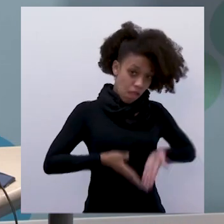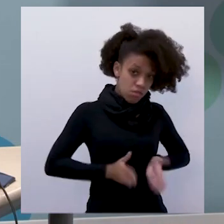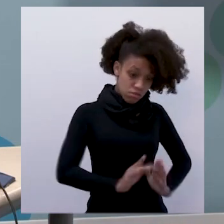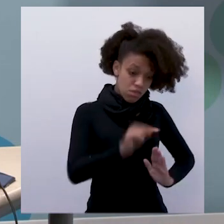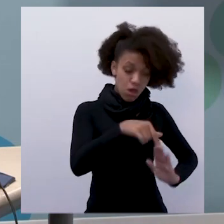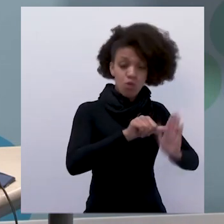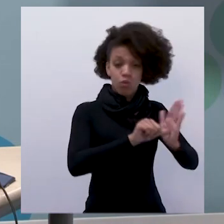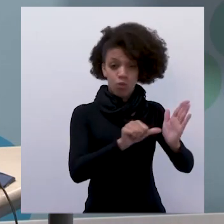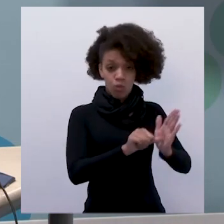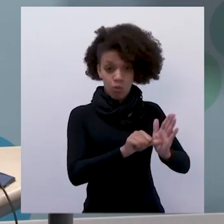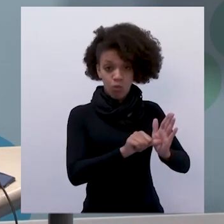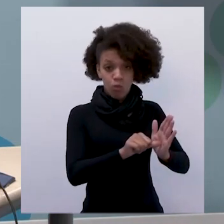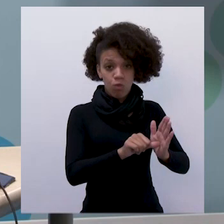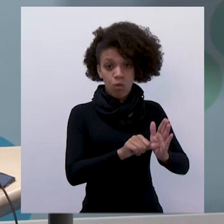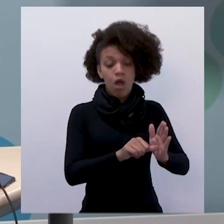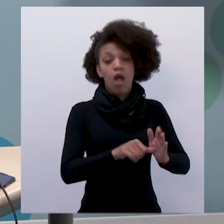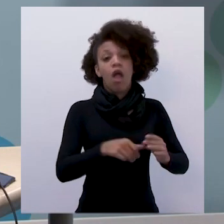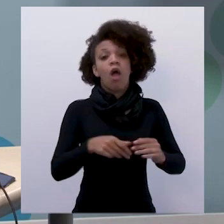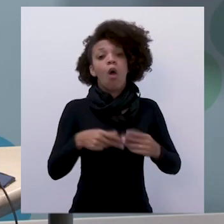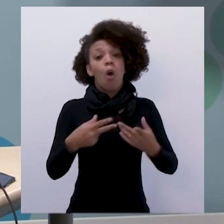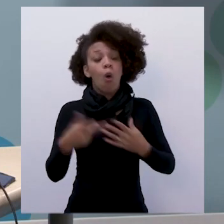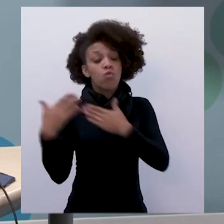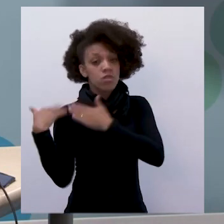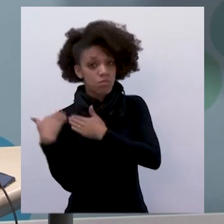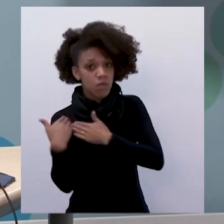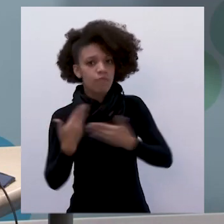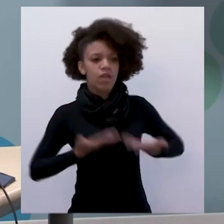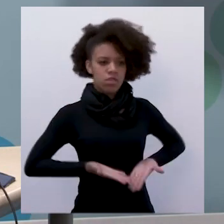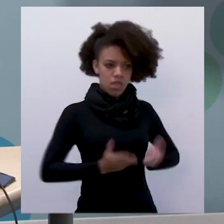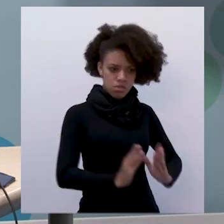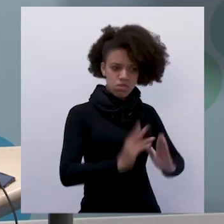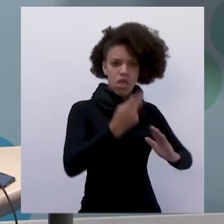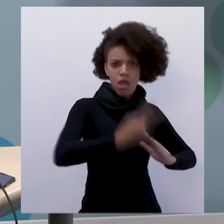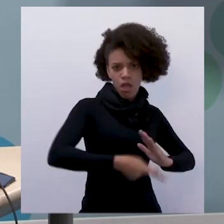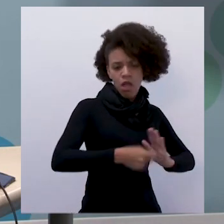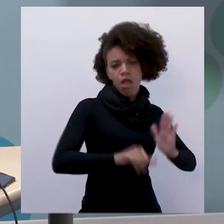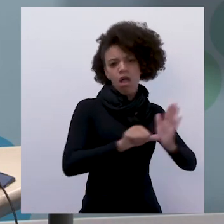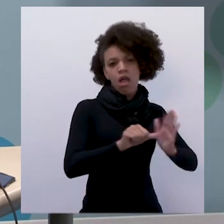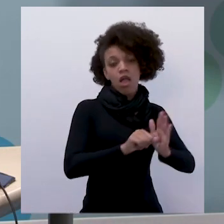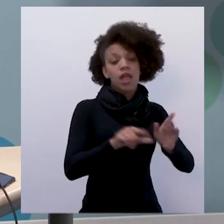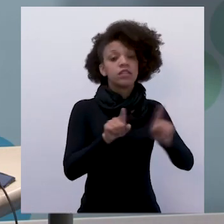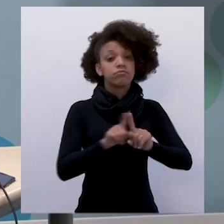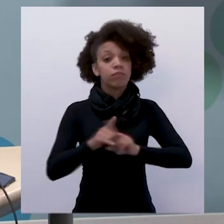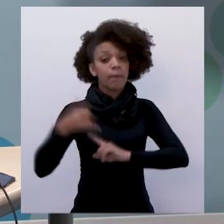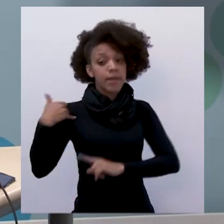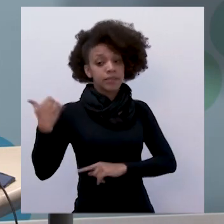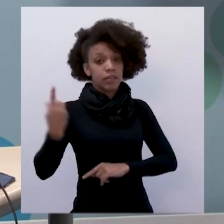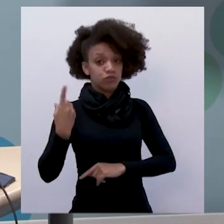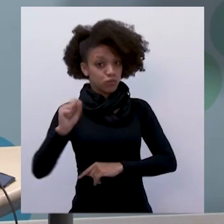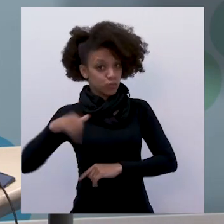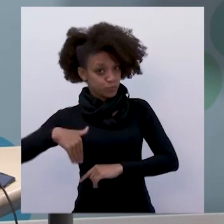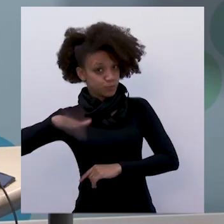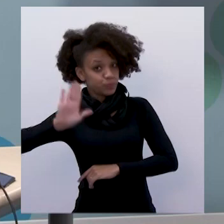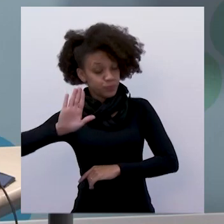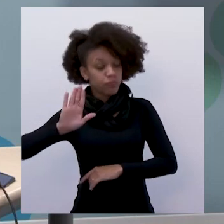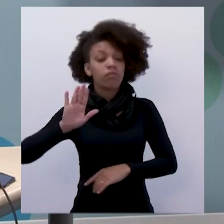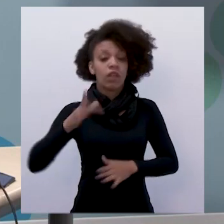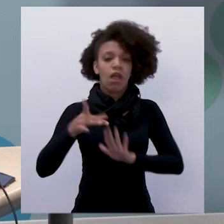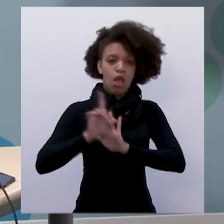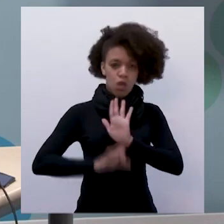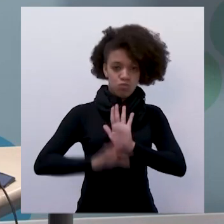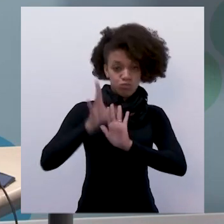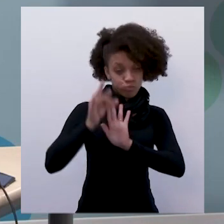em Atenas, com os pais nascidos em Atenas, homem e maior de 18 anos. Esses eram os critérios.